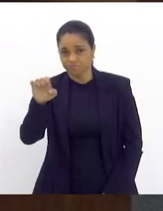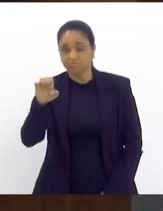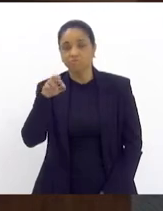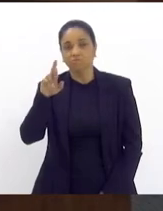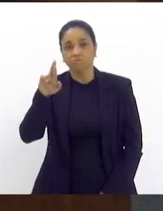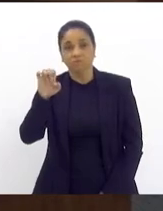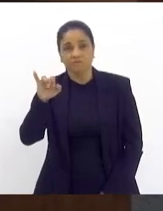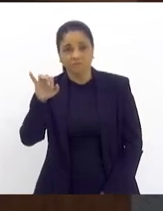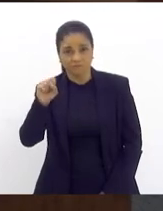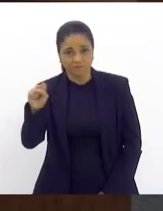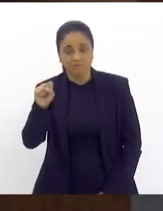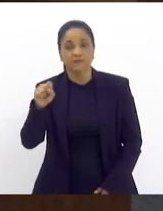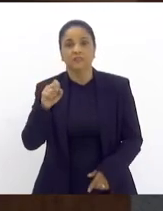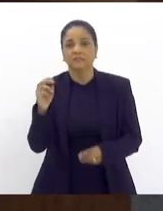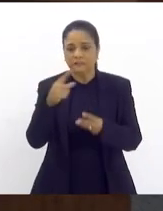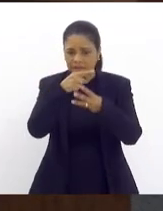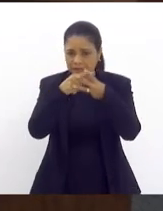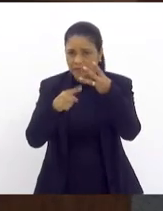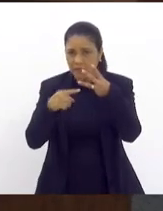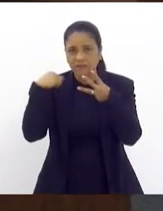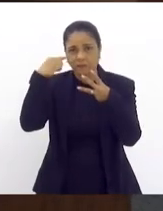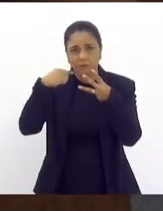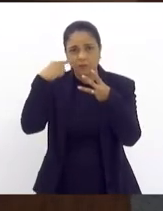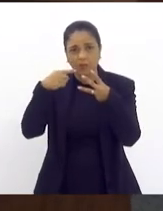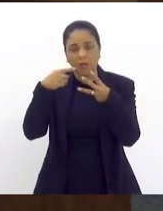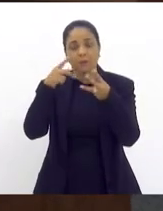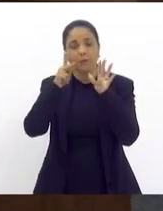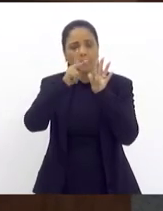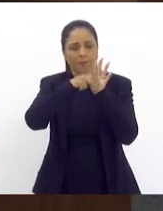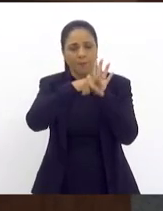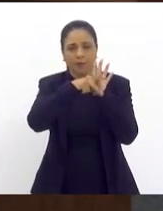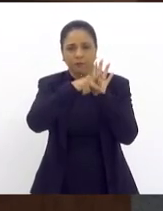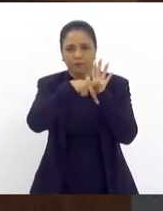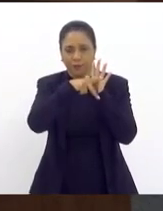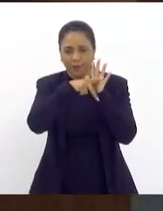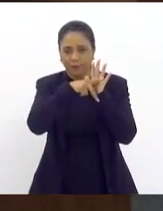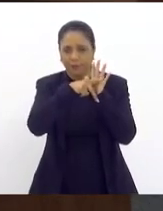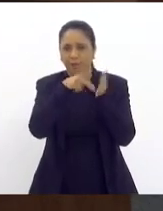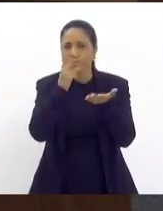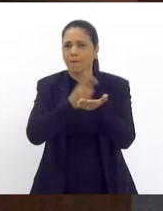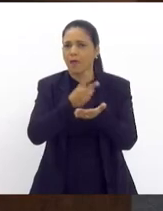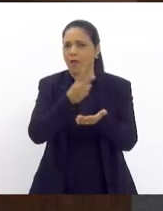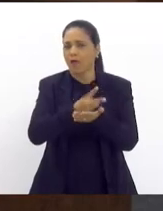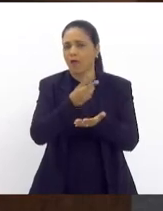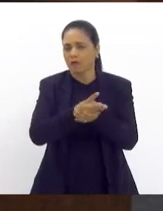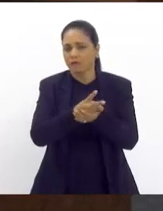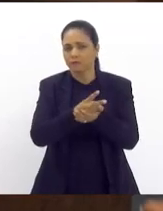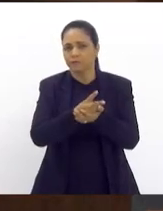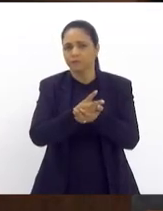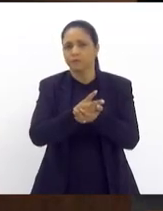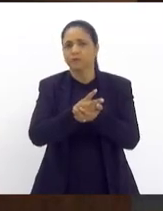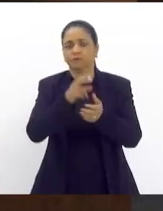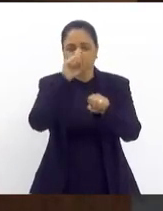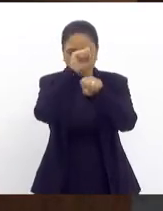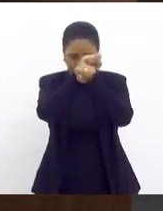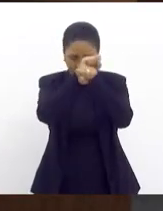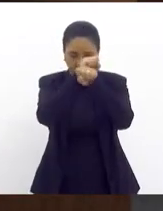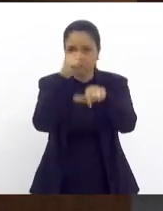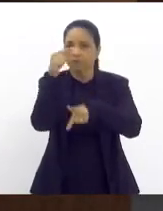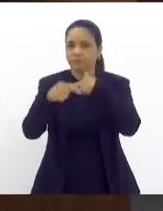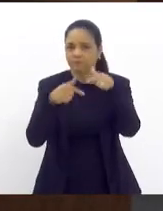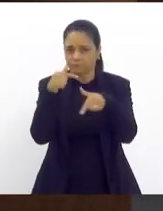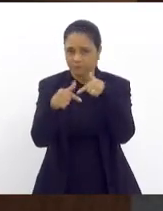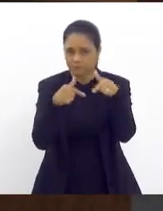deputados entraram no mesmo dia com projeto sobre trabalho escravo depois da questão do trabalho escravo nas vinícolas do Sul